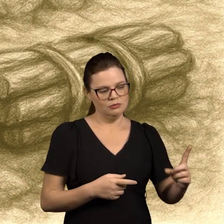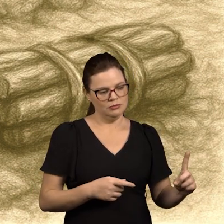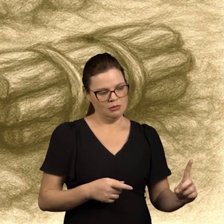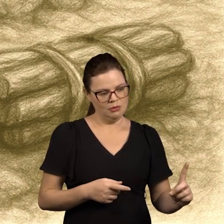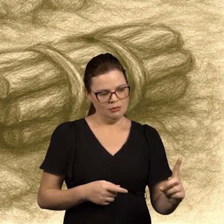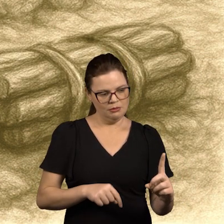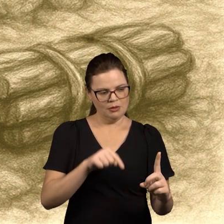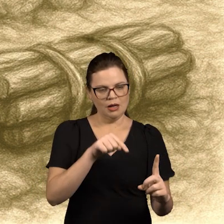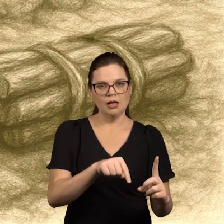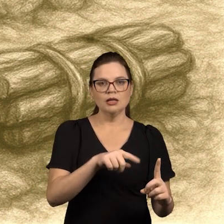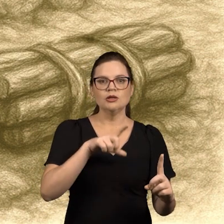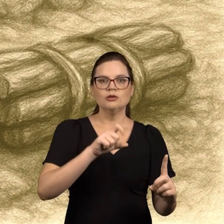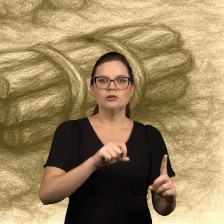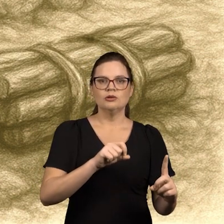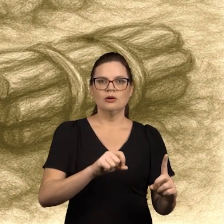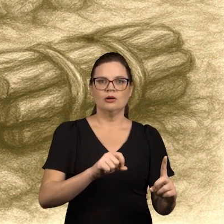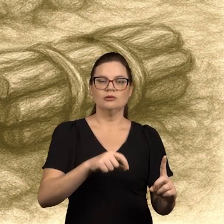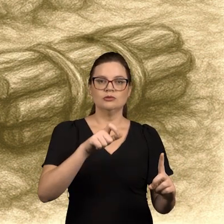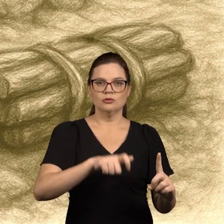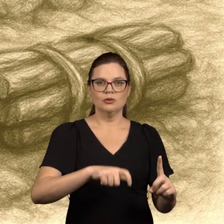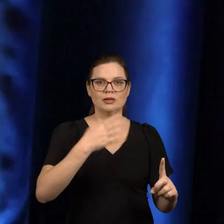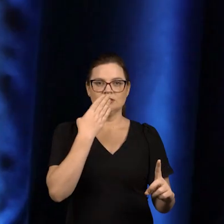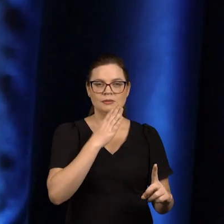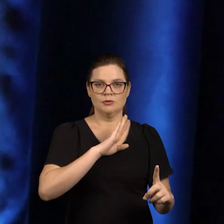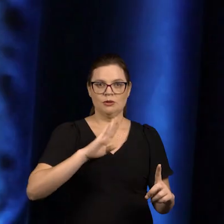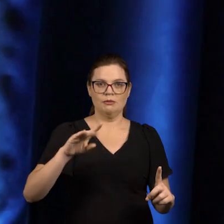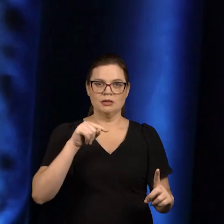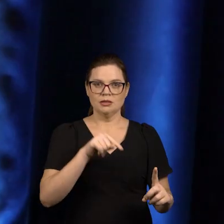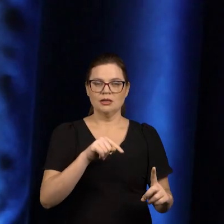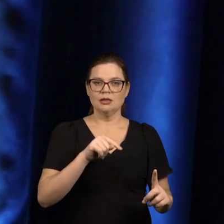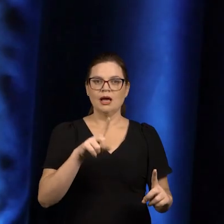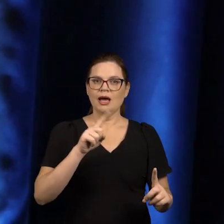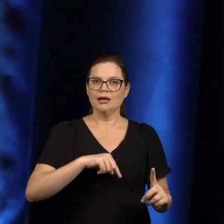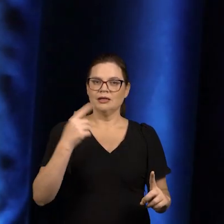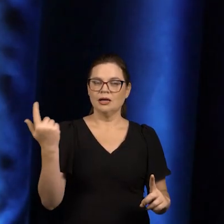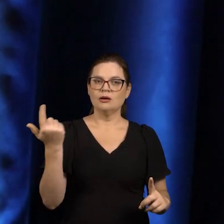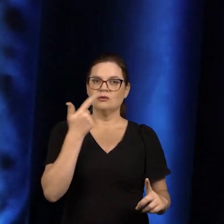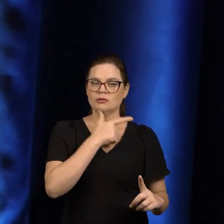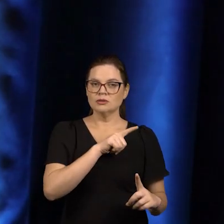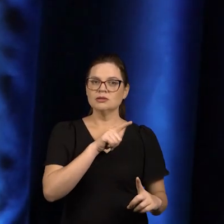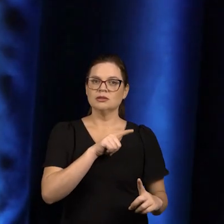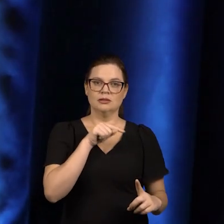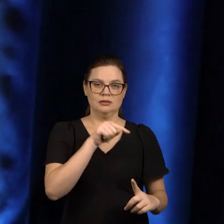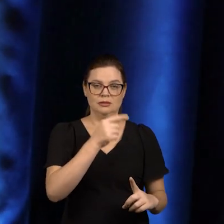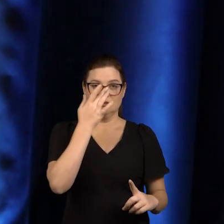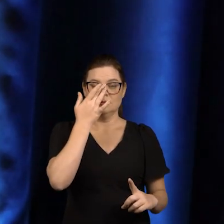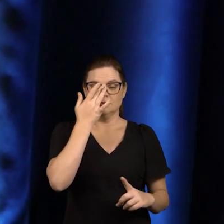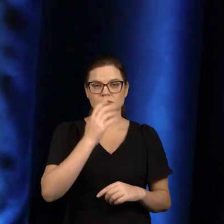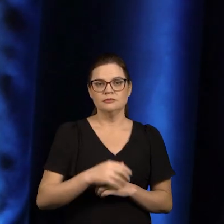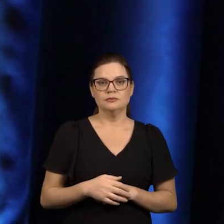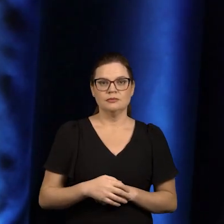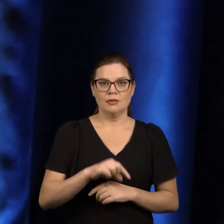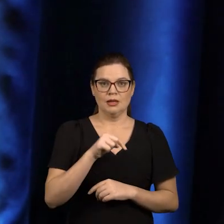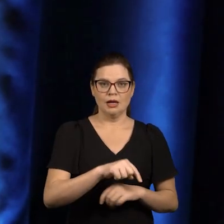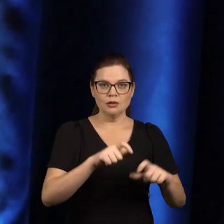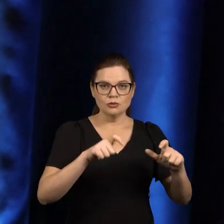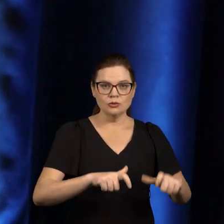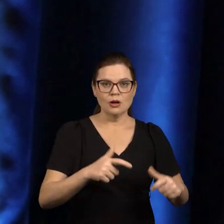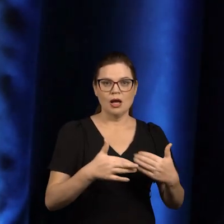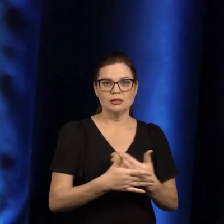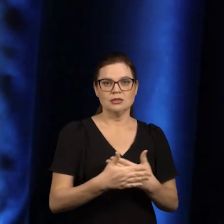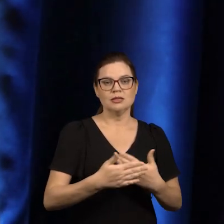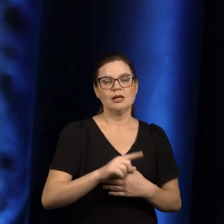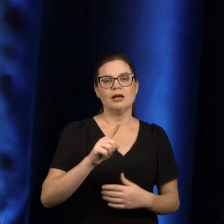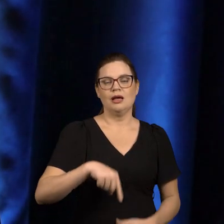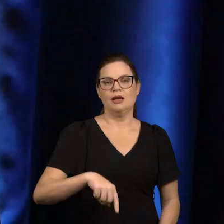terra era para ele ainda uma conquista, né? Era a ser alcançada. E nessa cidade, Siquém já era